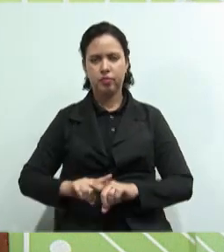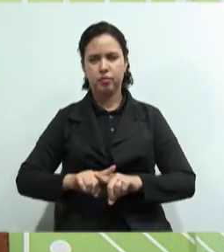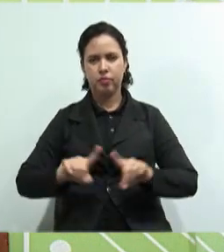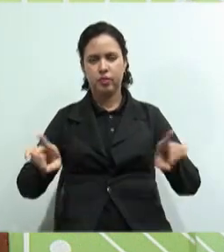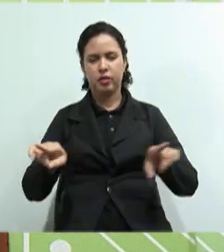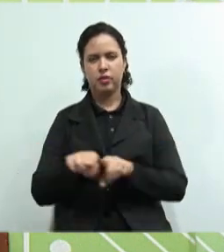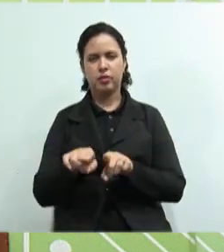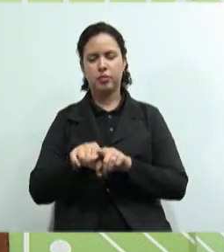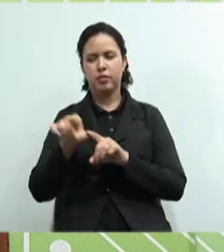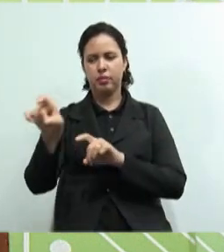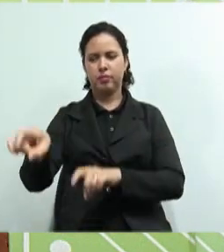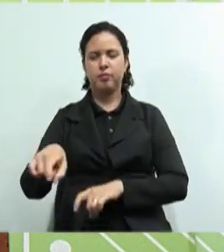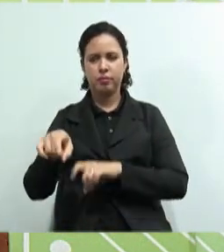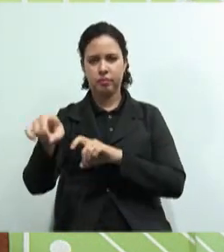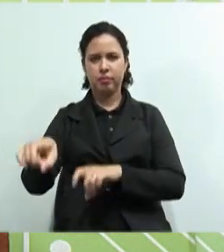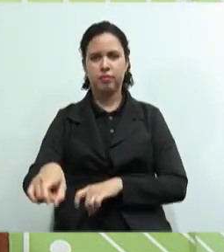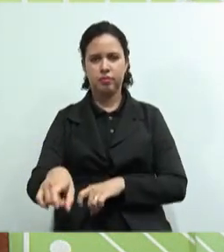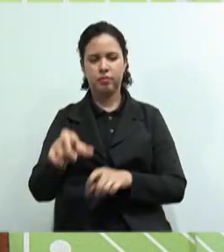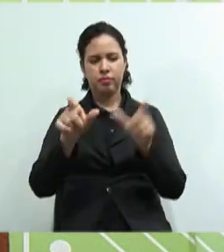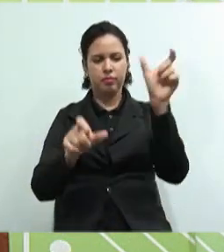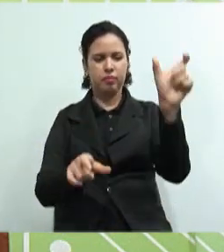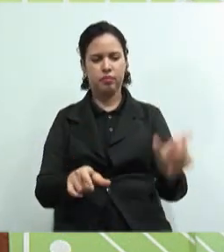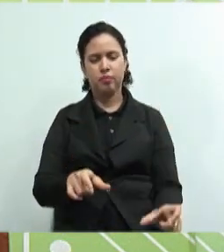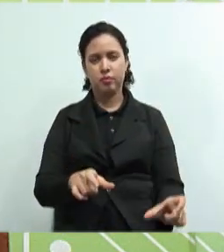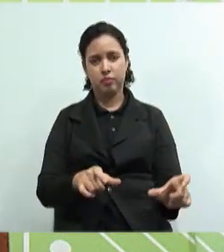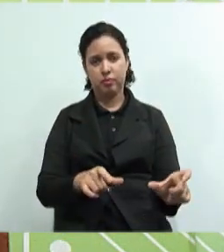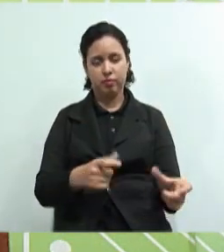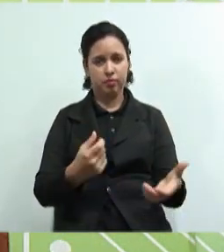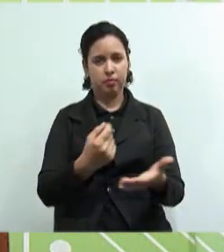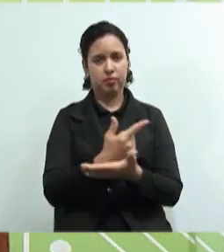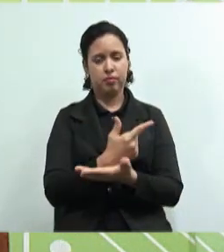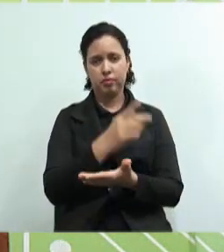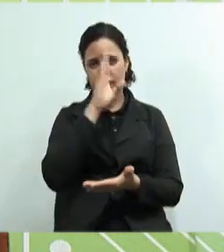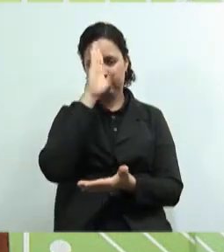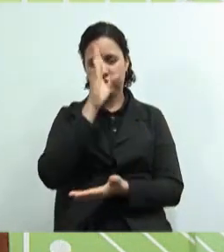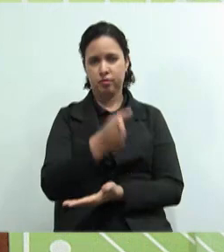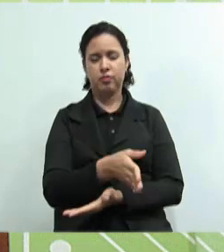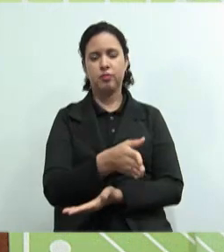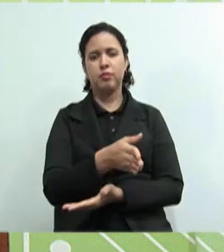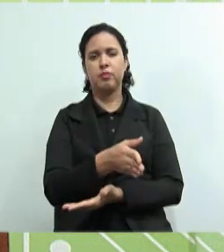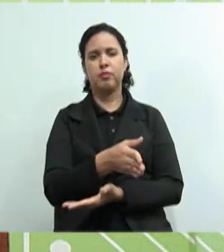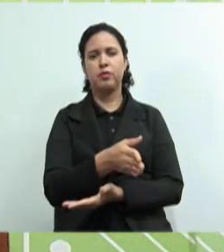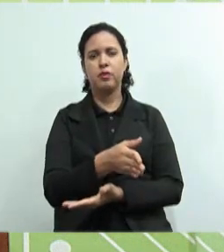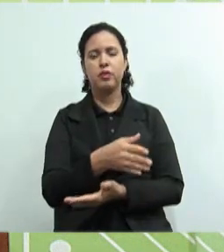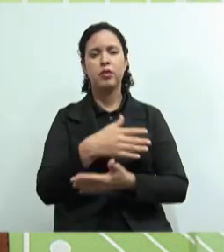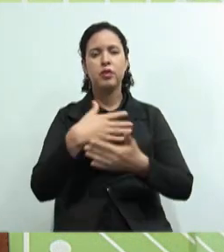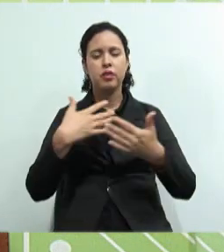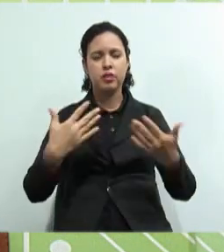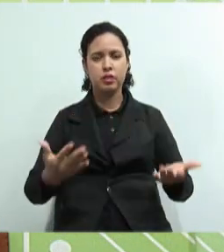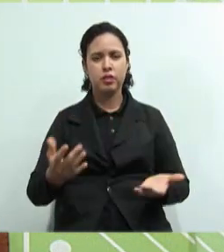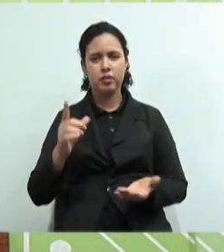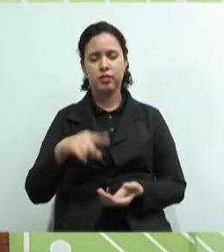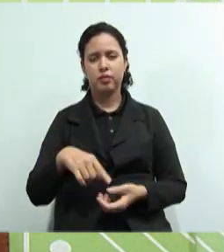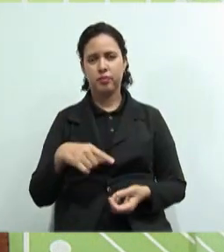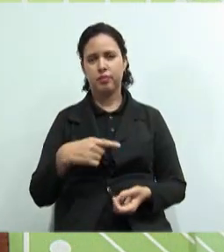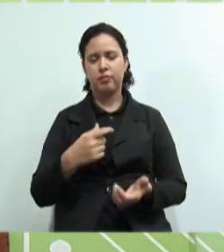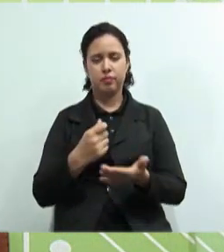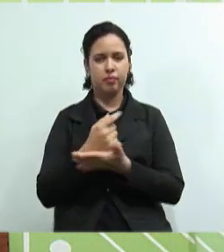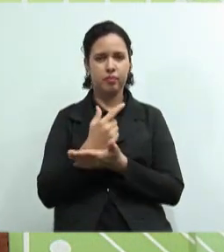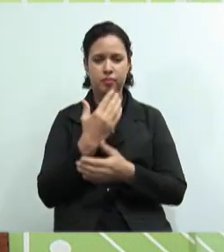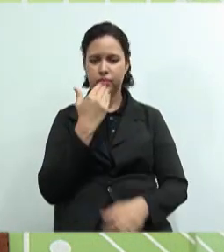a agricultura e o consumidor final, privado, as pessoas, os consumidores, eu, você, as pessoas que consomem os